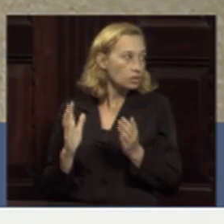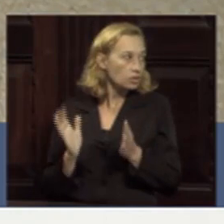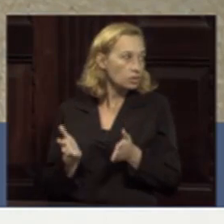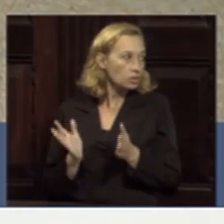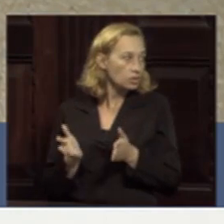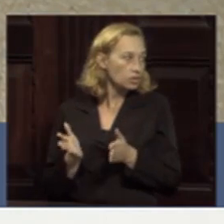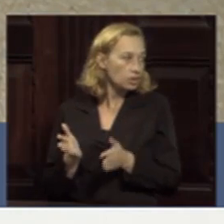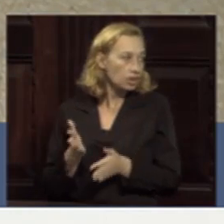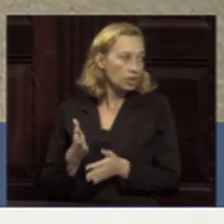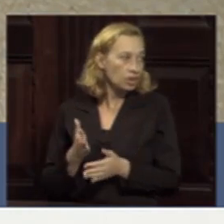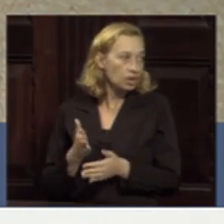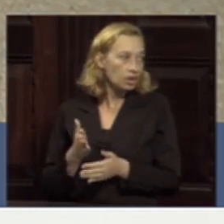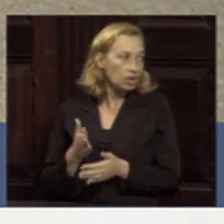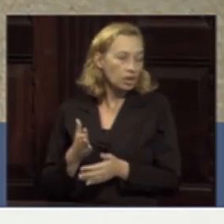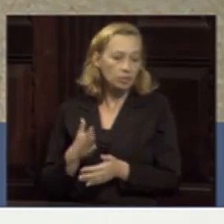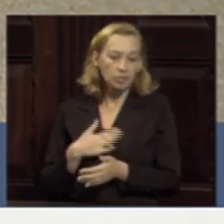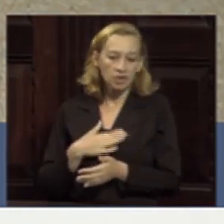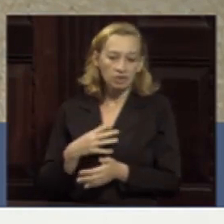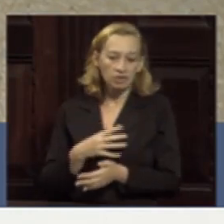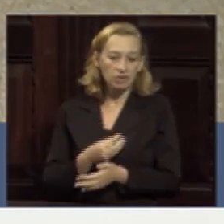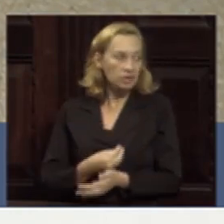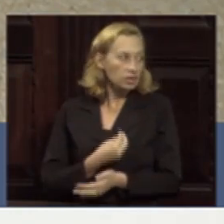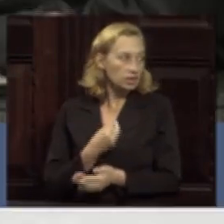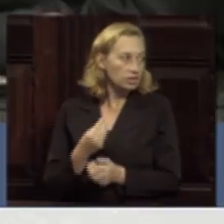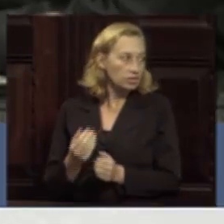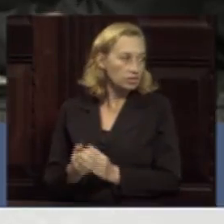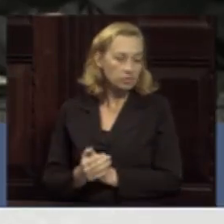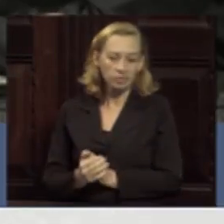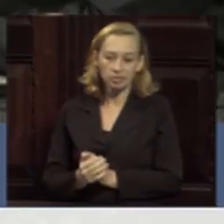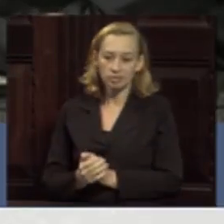que é a razão da minha vida. Muito obrigado, presidente.